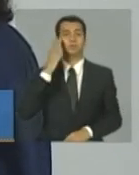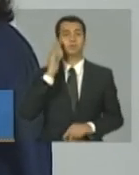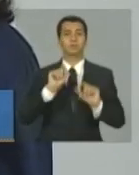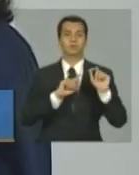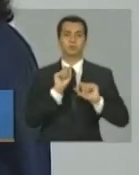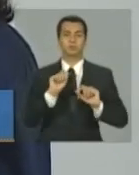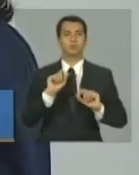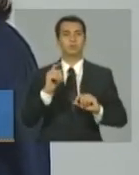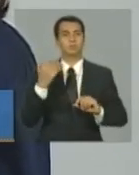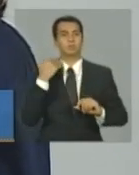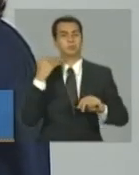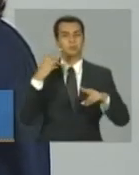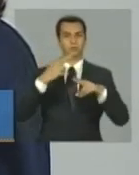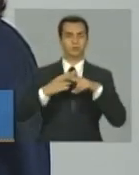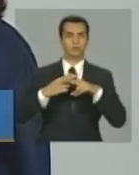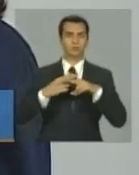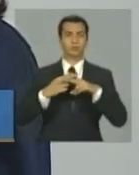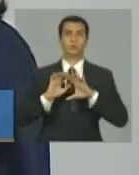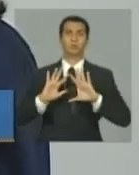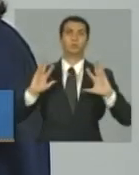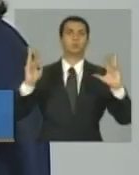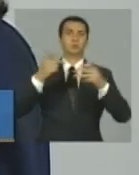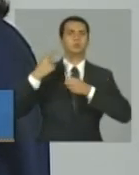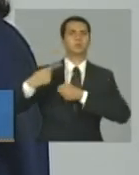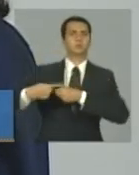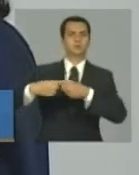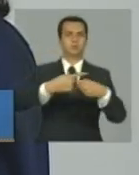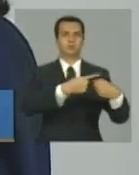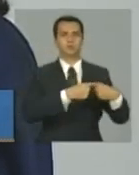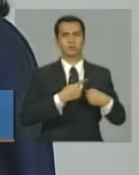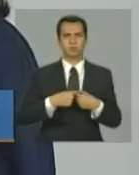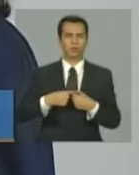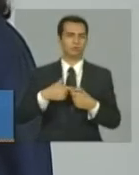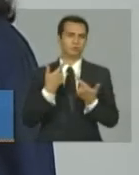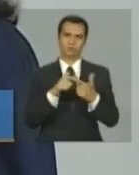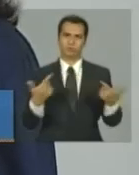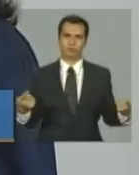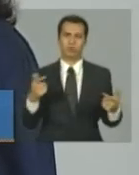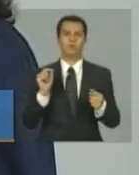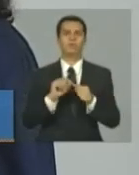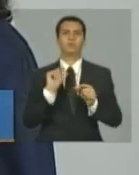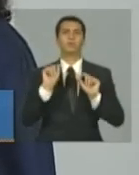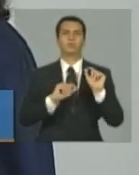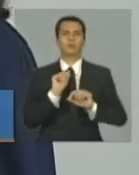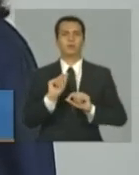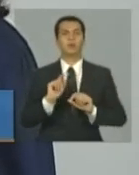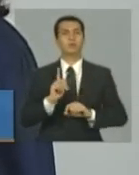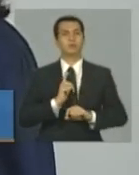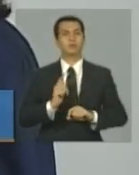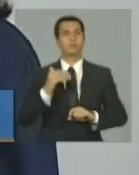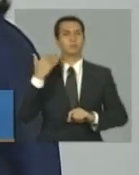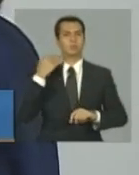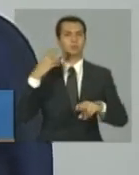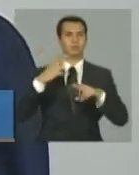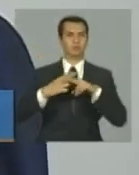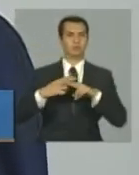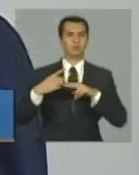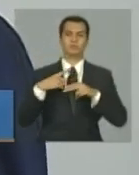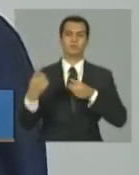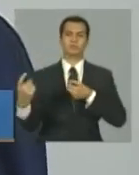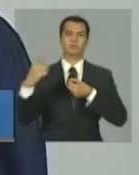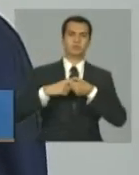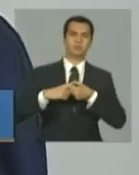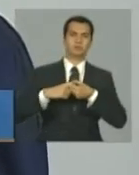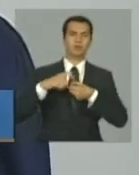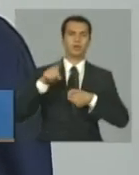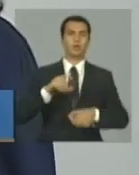e lotéricas em todos os municípios brasileiros então a caixa ela credenciam comerciante local que a gente